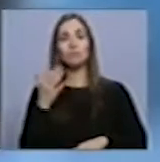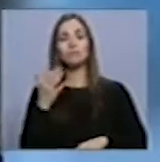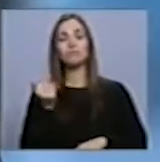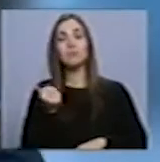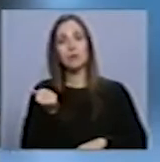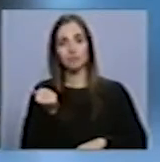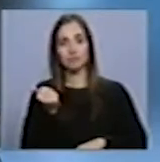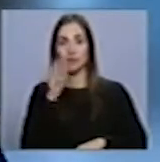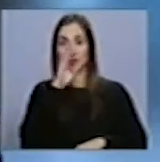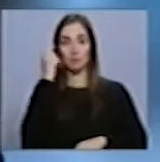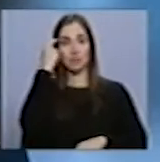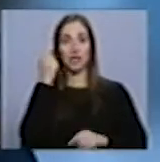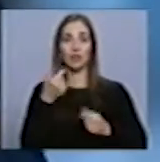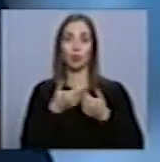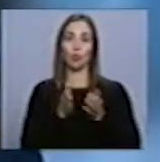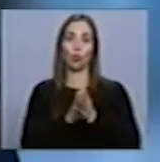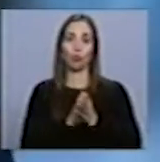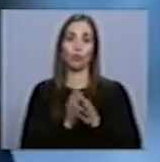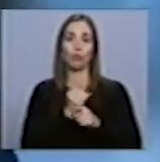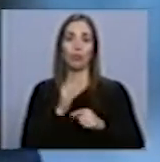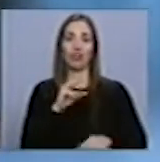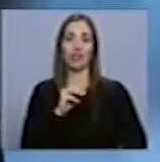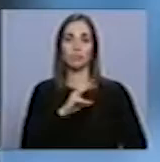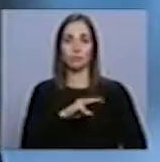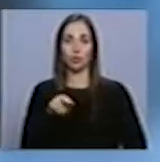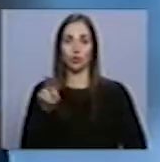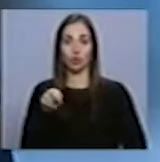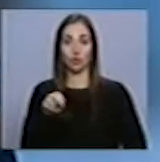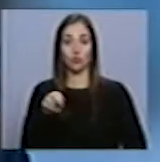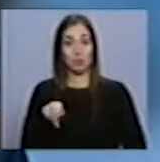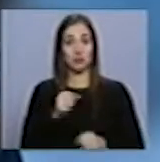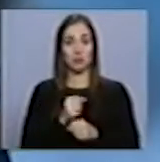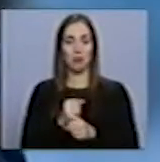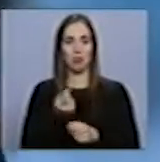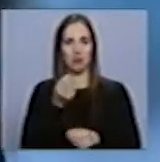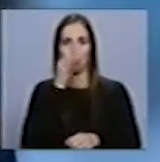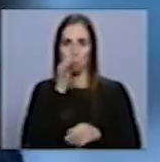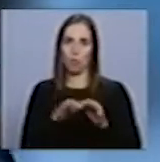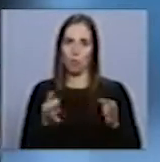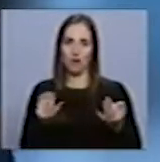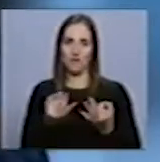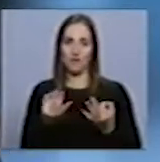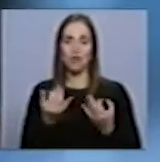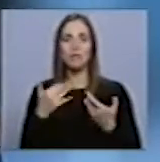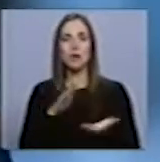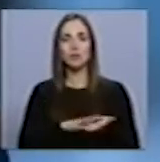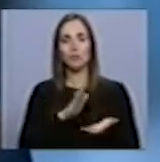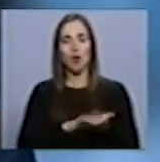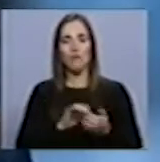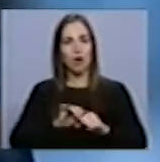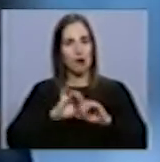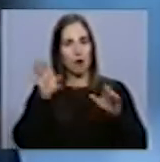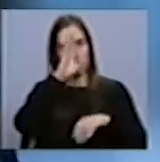vista da globalidade o dinheiro das minhas bandeiras para uma pressão destas é realmente pouco dinheiro mas é uma prova clara e inequívoca